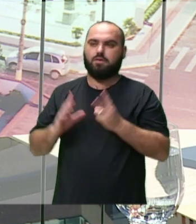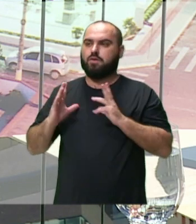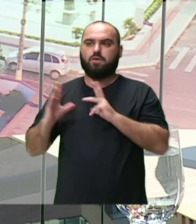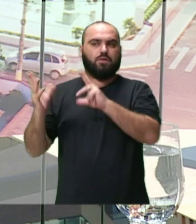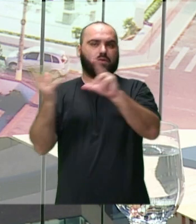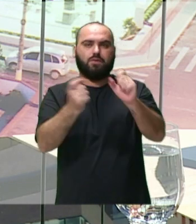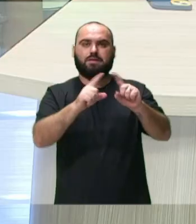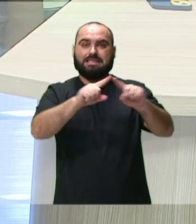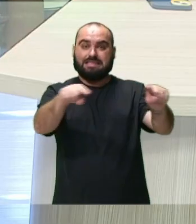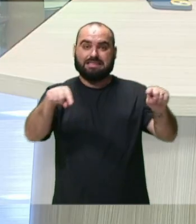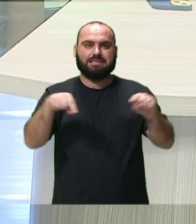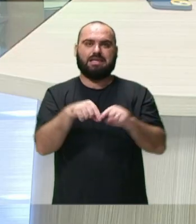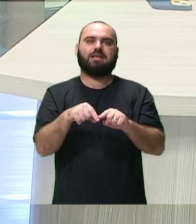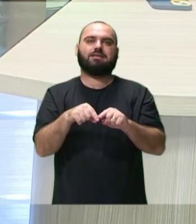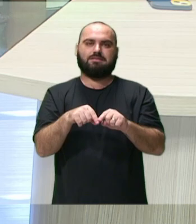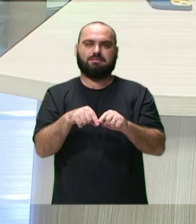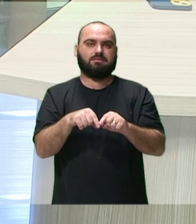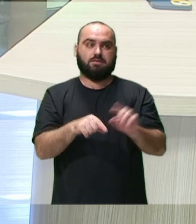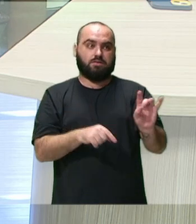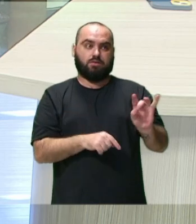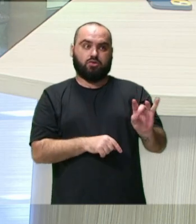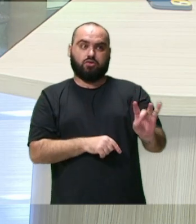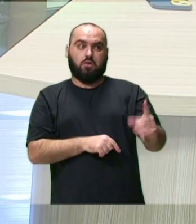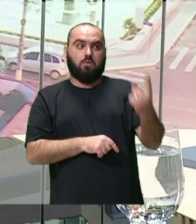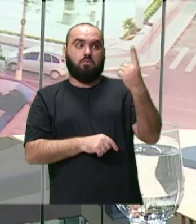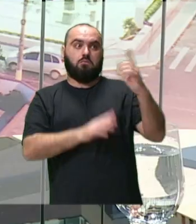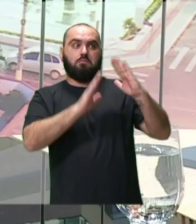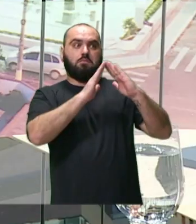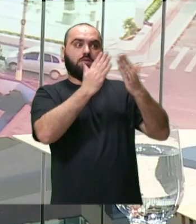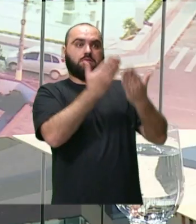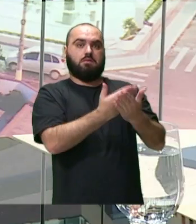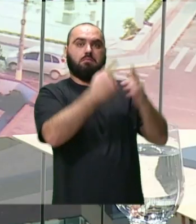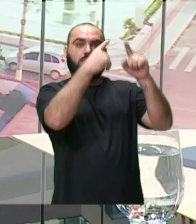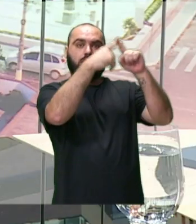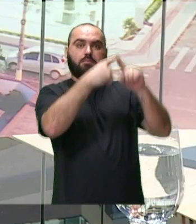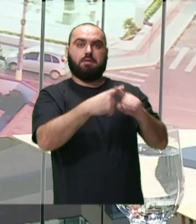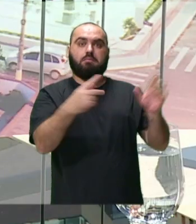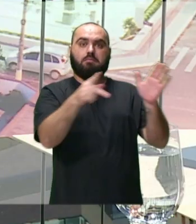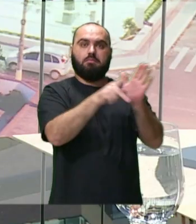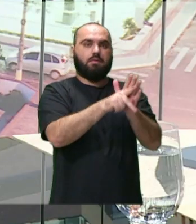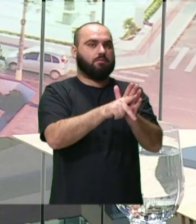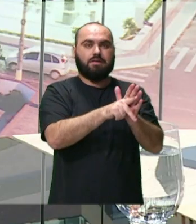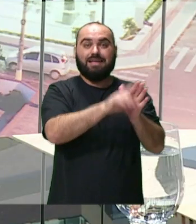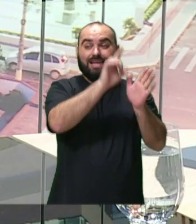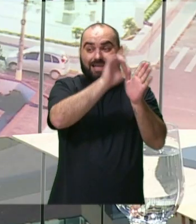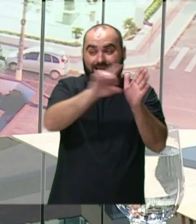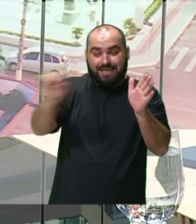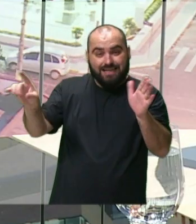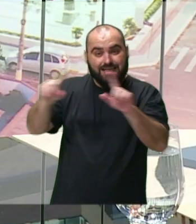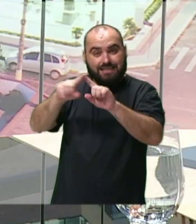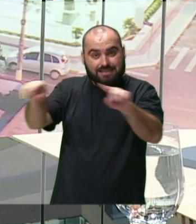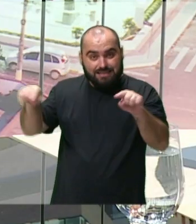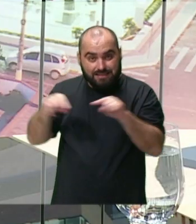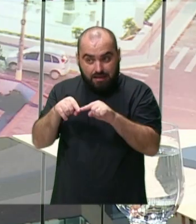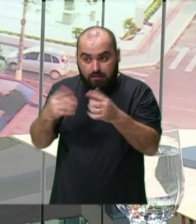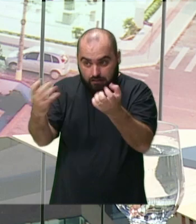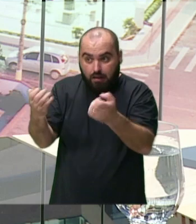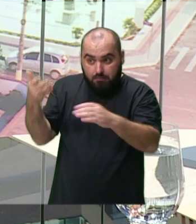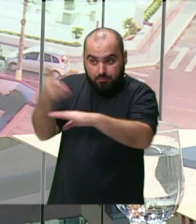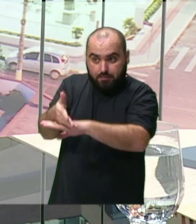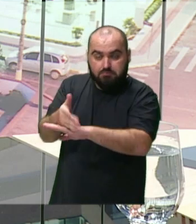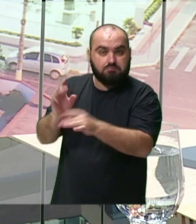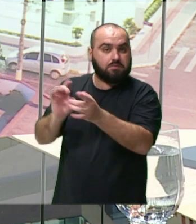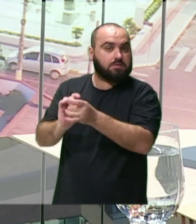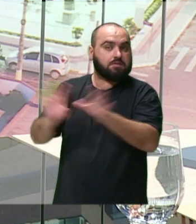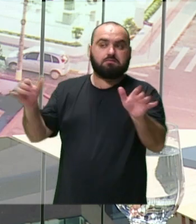salas séries, das né? escolas. Exatamente, não é apenas a escola, não era um concurso que envolvia a escola, era cada sala, se quisesse participar, assim, ela poderia, de